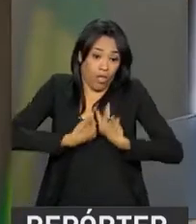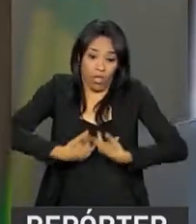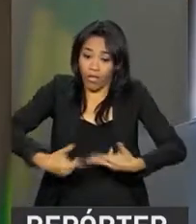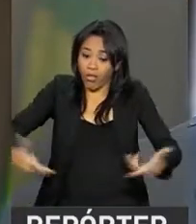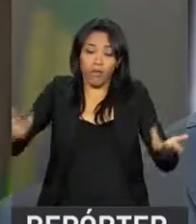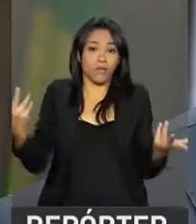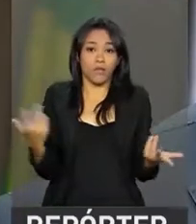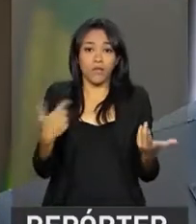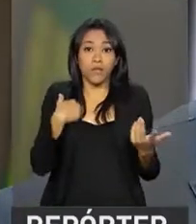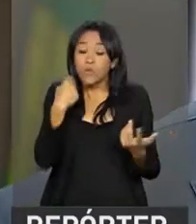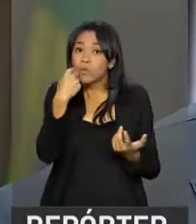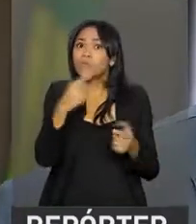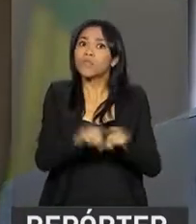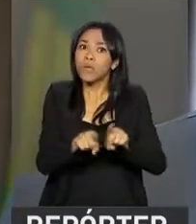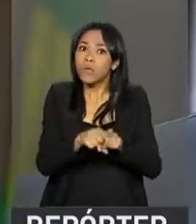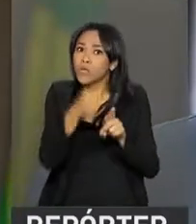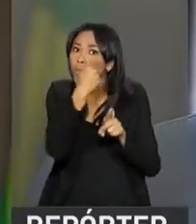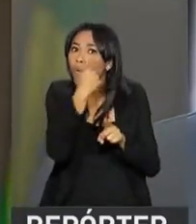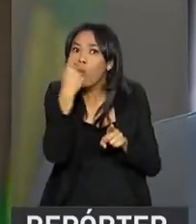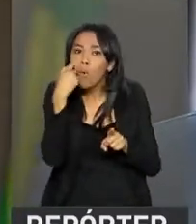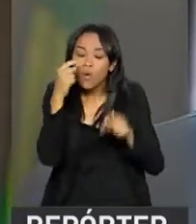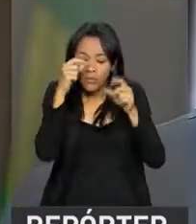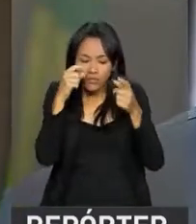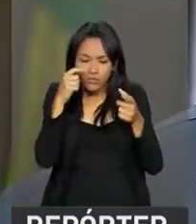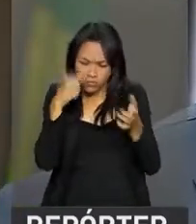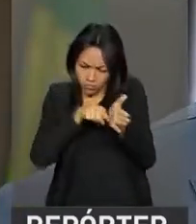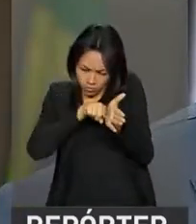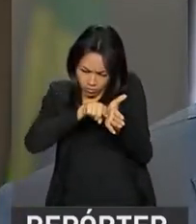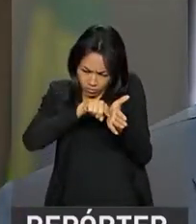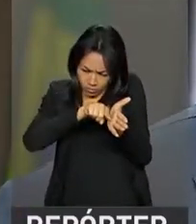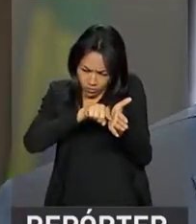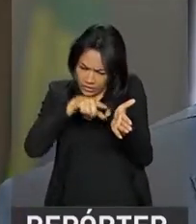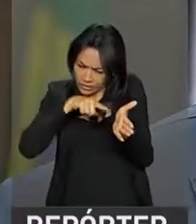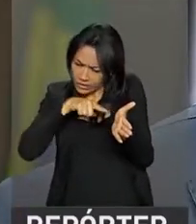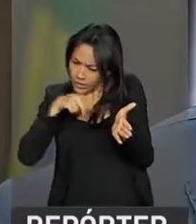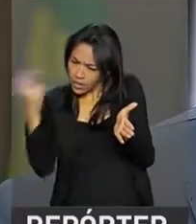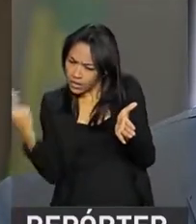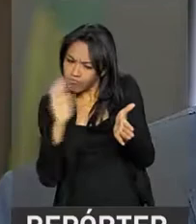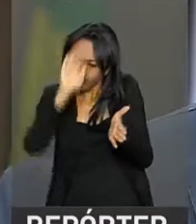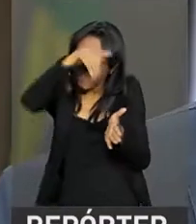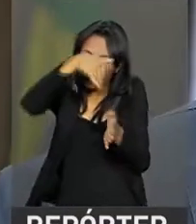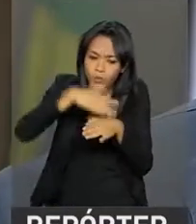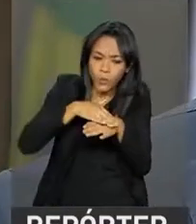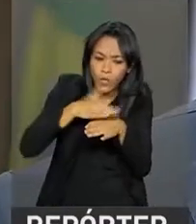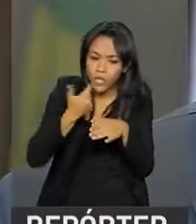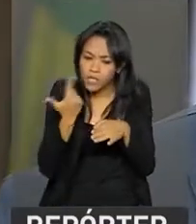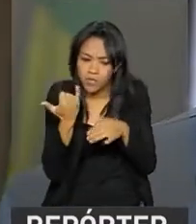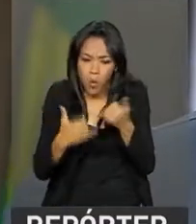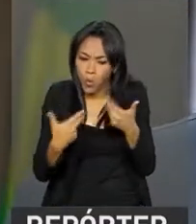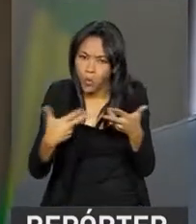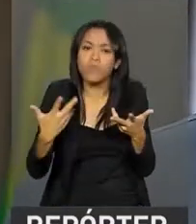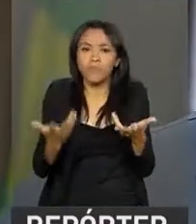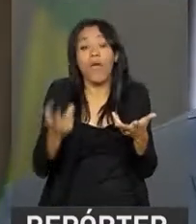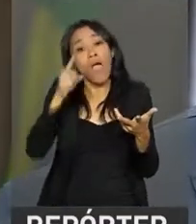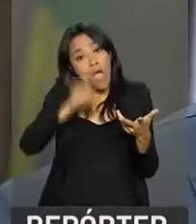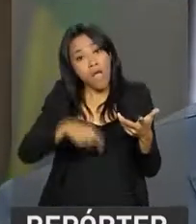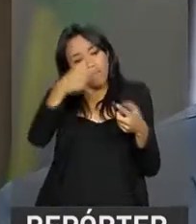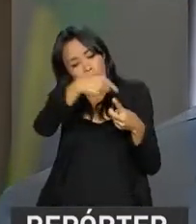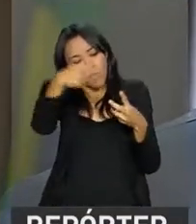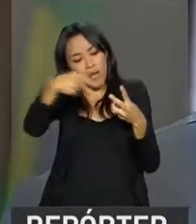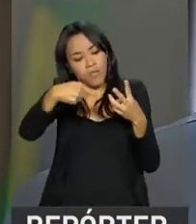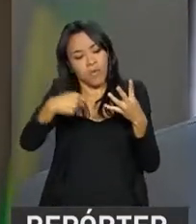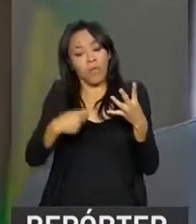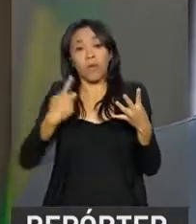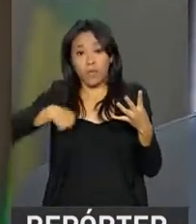exame de fundo de olho para saber se existe alguma patologia oncológica então são coisas dessa natureza que nós